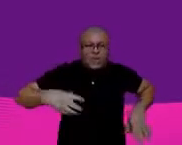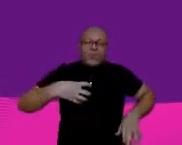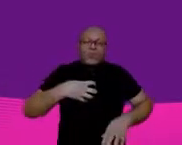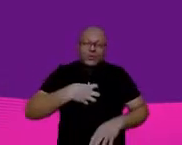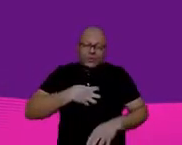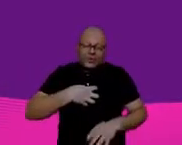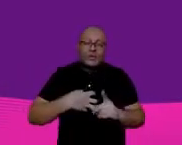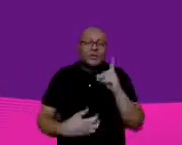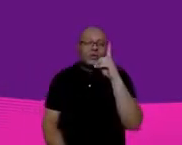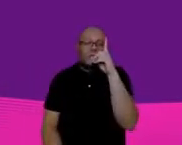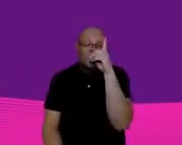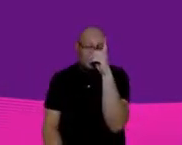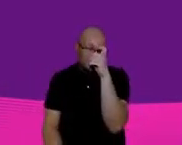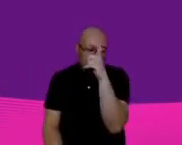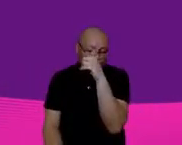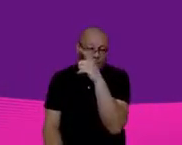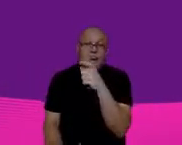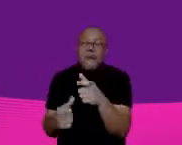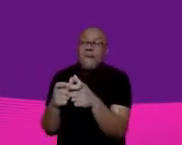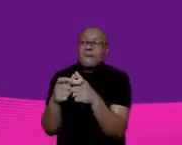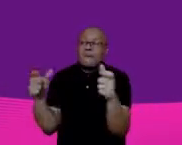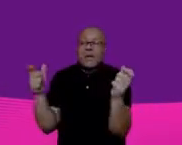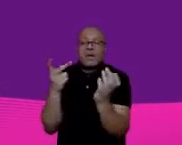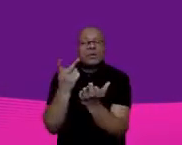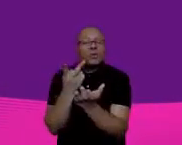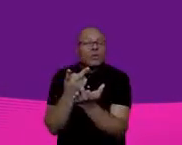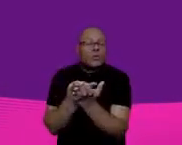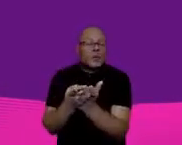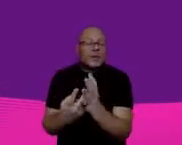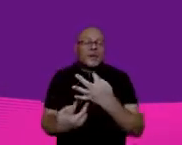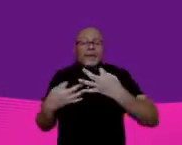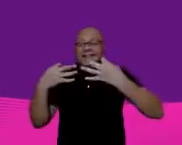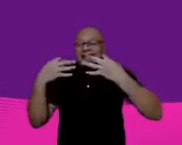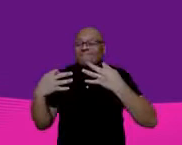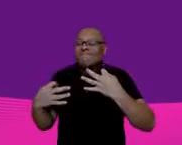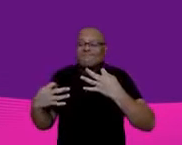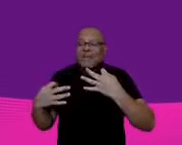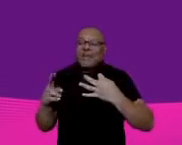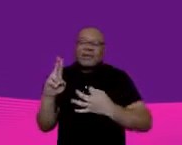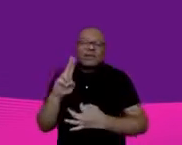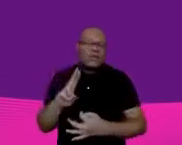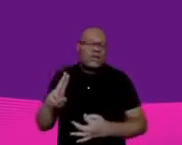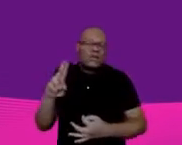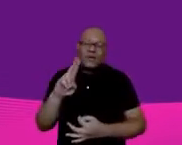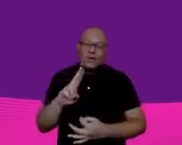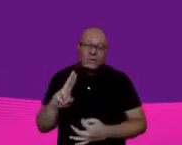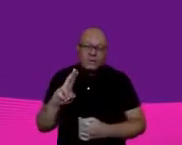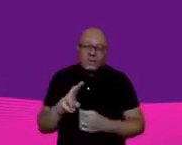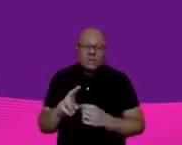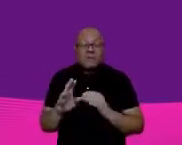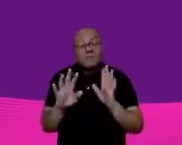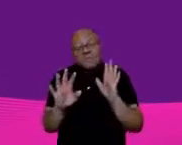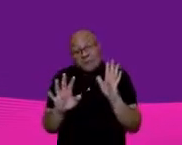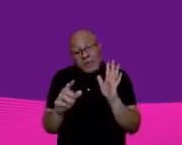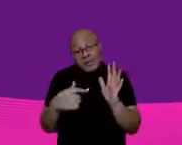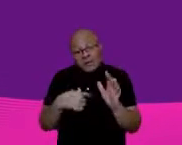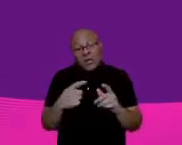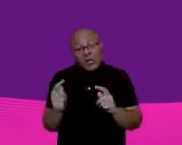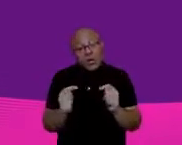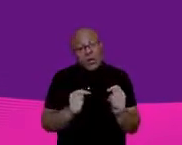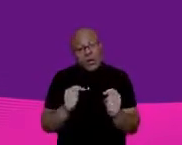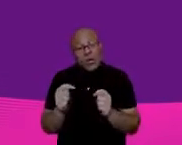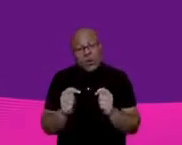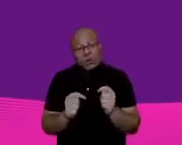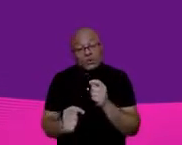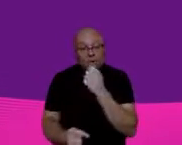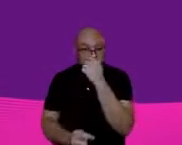e a maioria dos pacientes certamente não vão usar essa posição. Mas eu tenho controle aqui. E eu sei